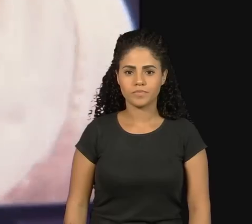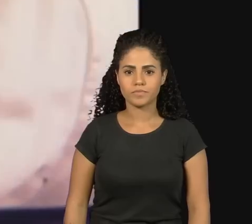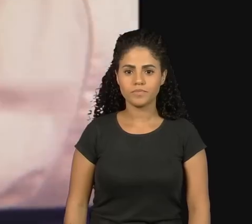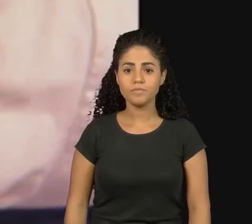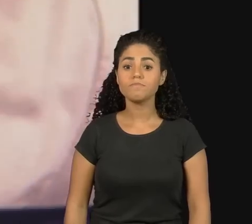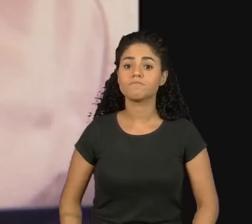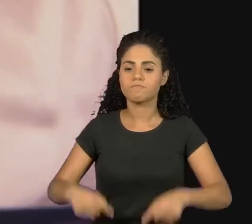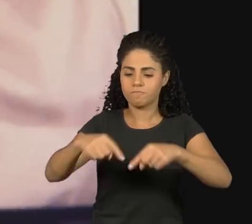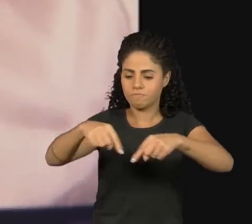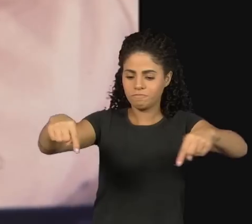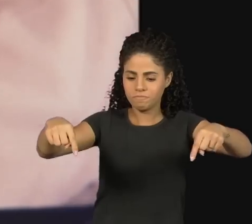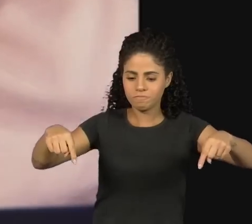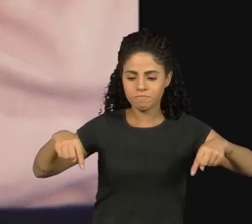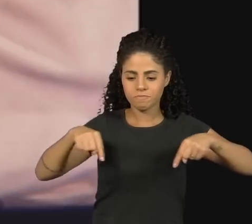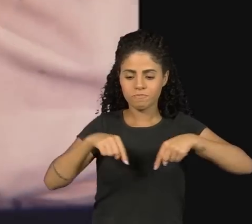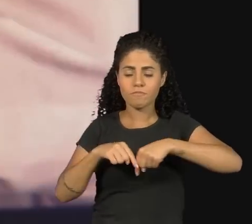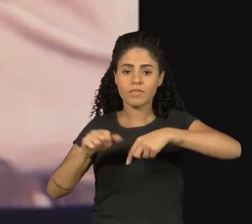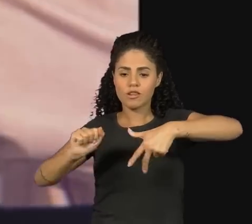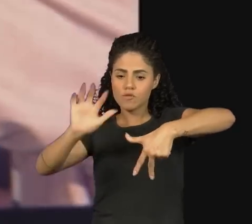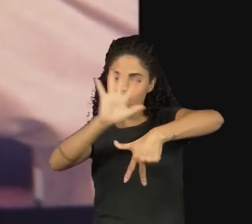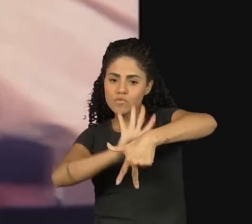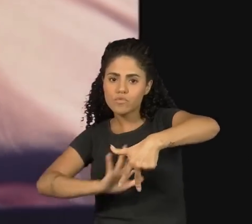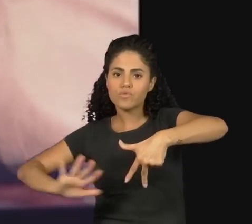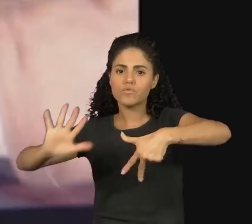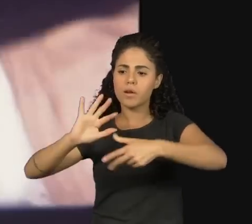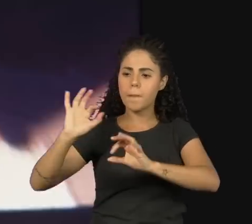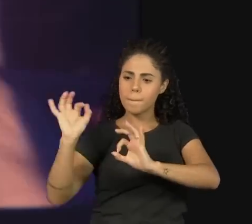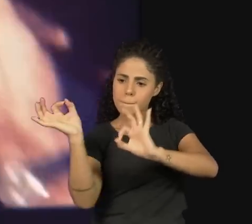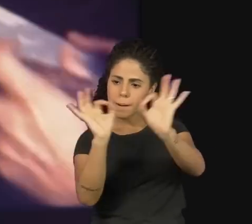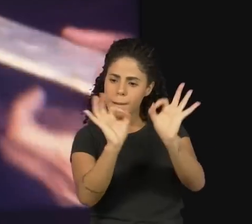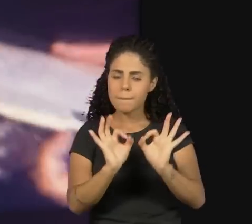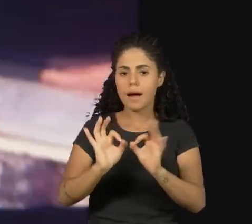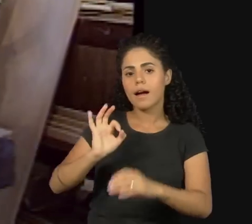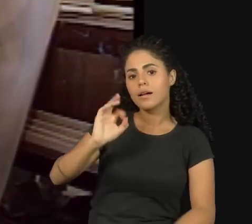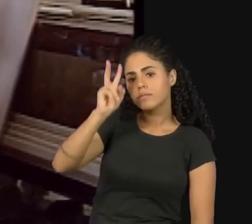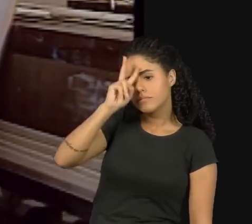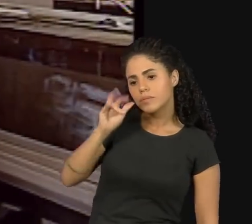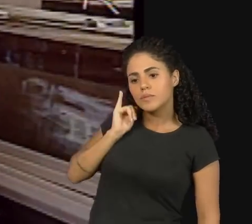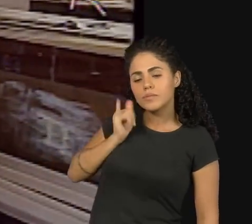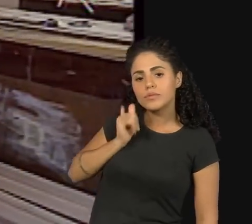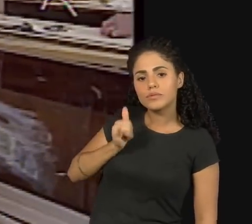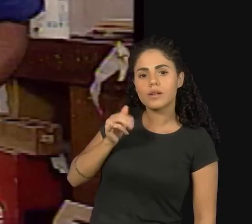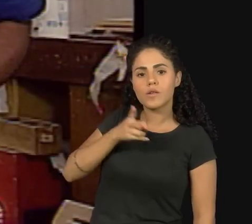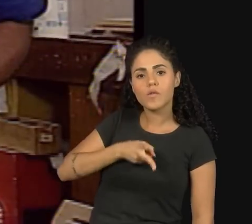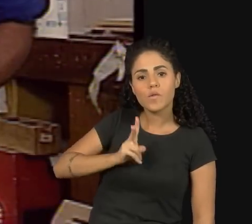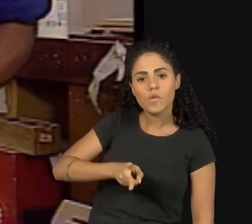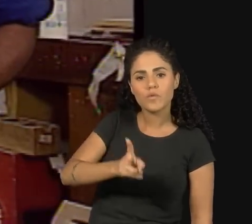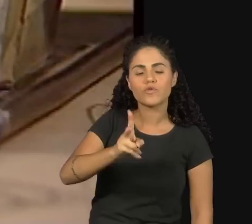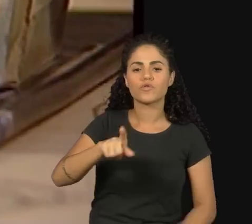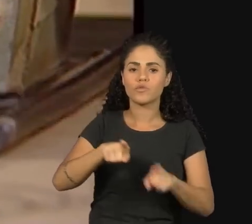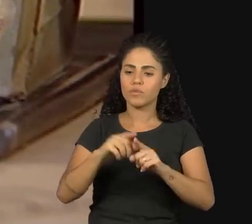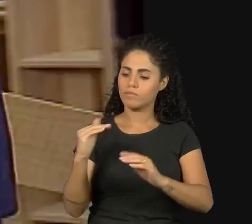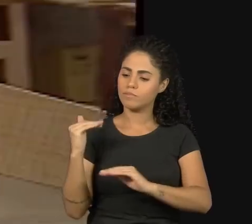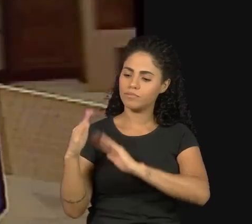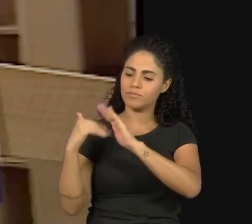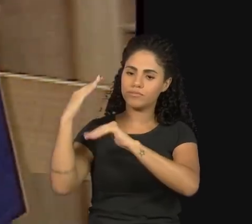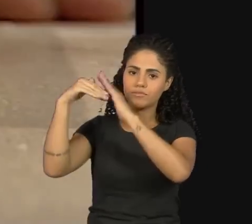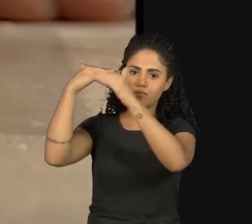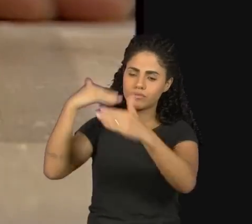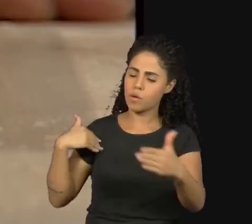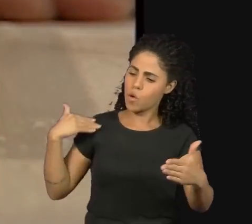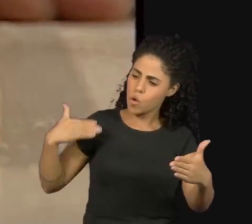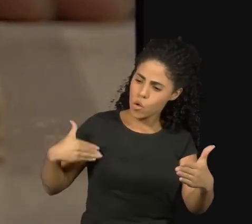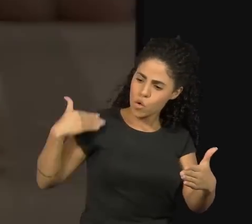A cenografia possui raízes profundas na história do teatro e continua a evoluir com o passar dos